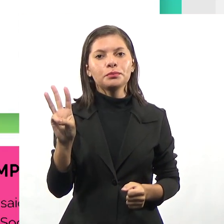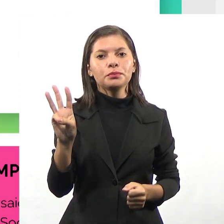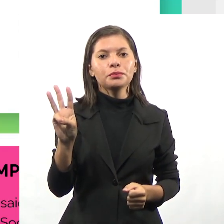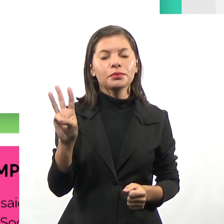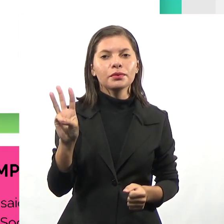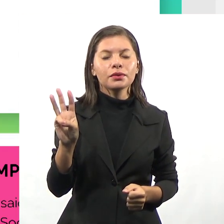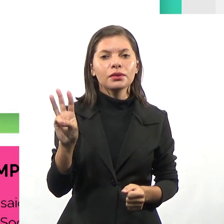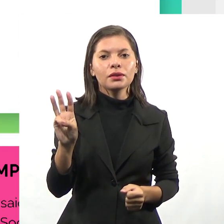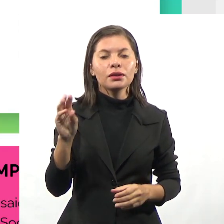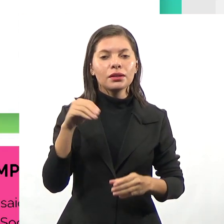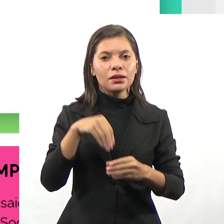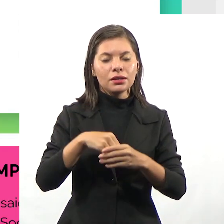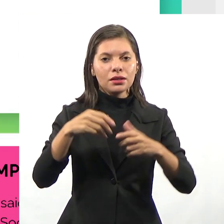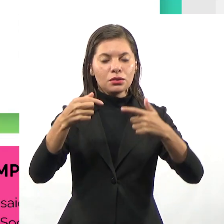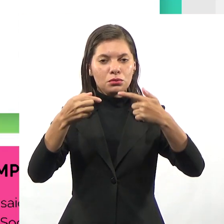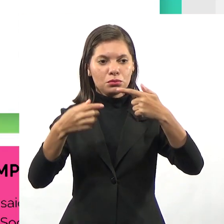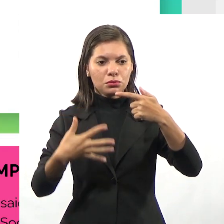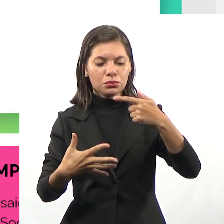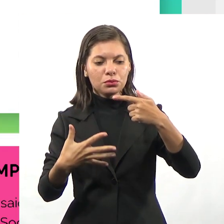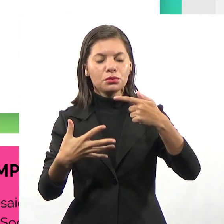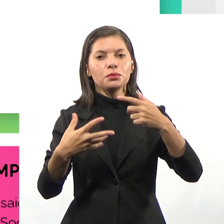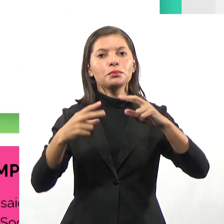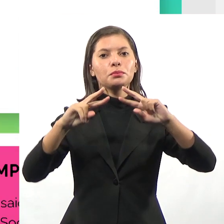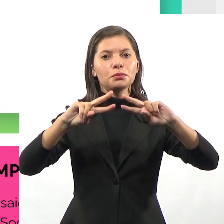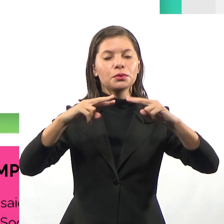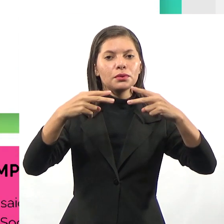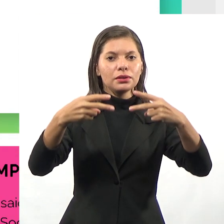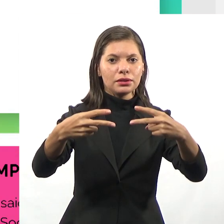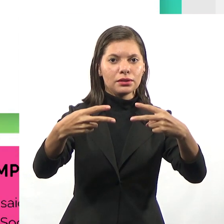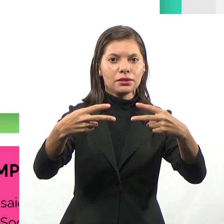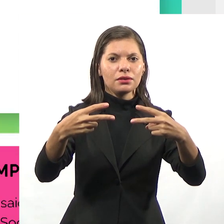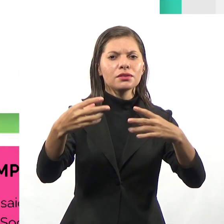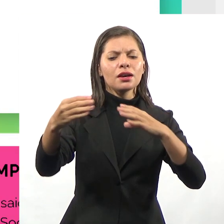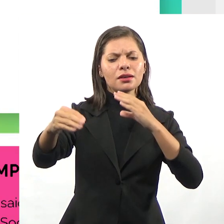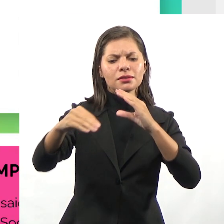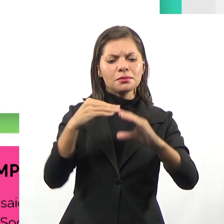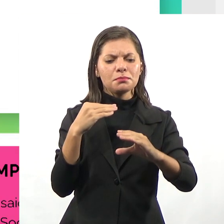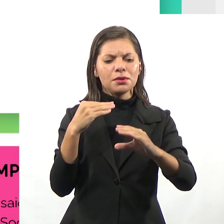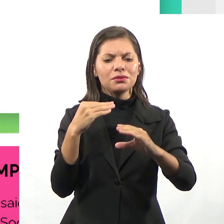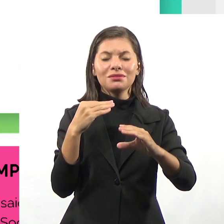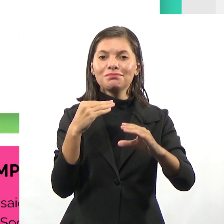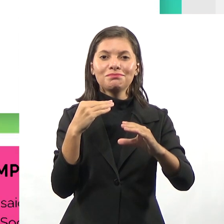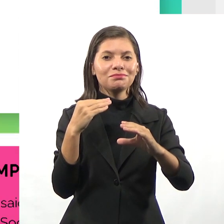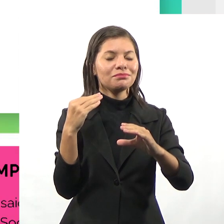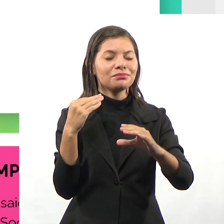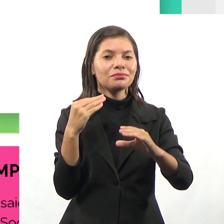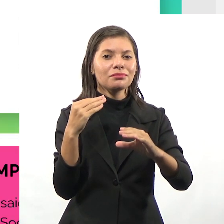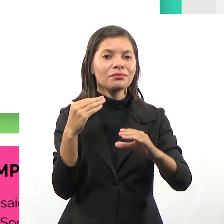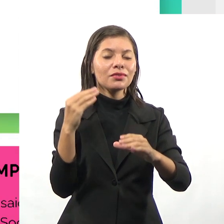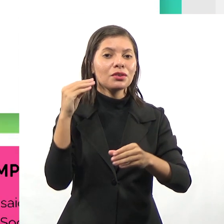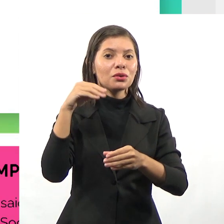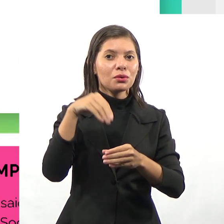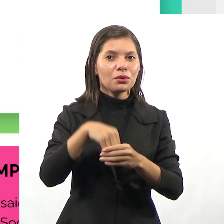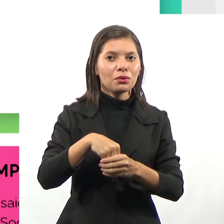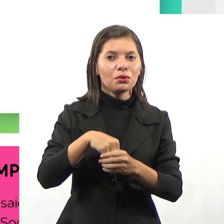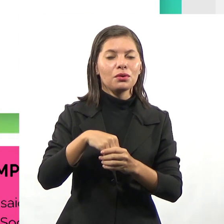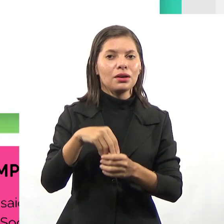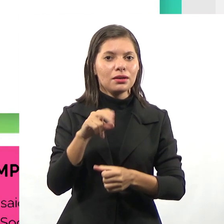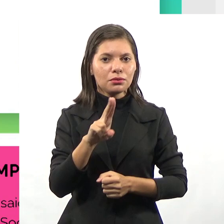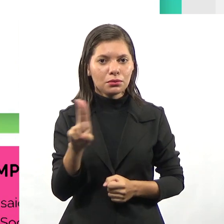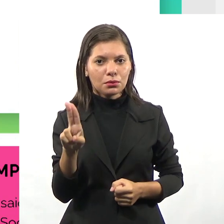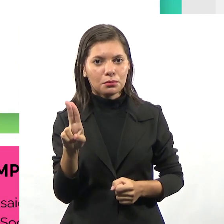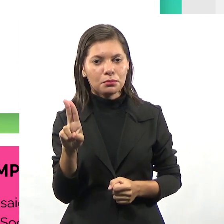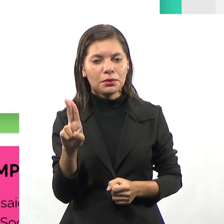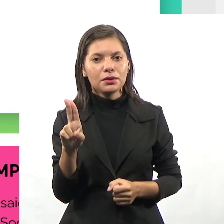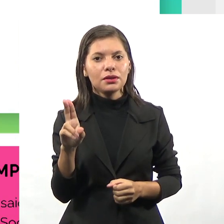a versão atual, mas é a versão que está armazenada no Google para aquele link. Então você recebeu um link, o link está fora do ar,